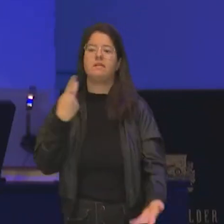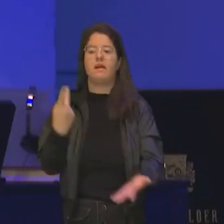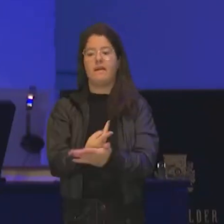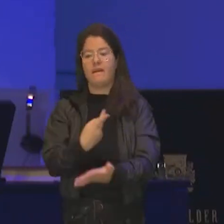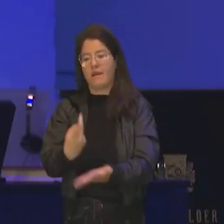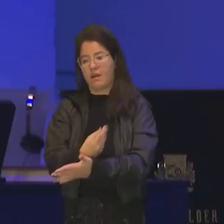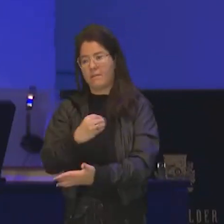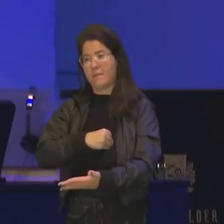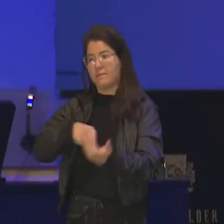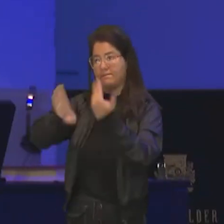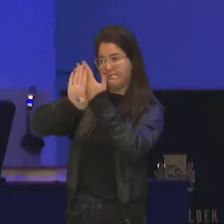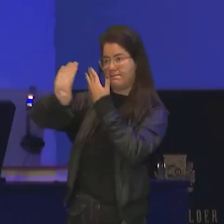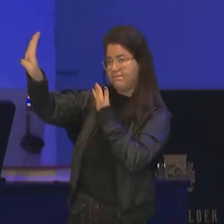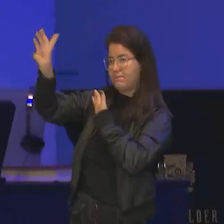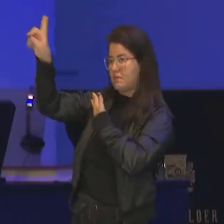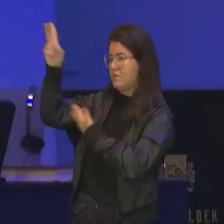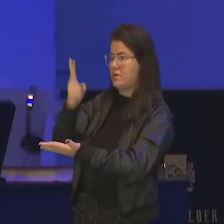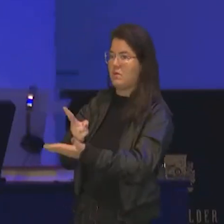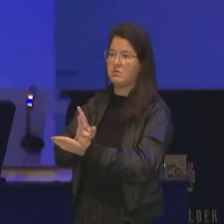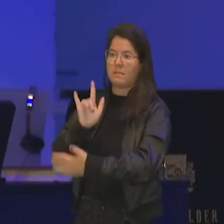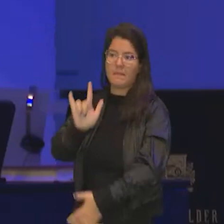e no distanciamento.